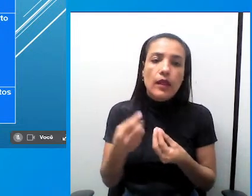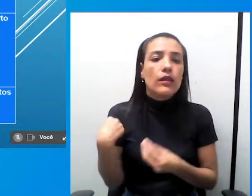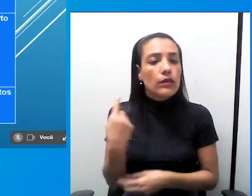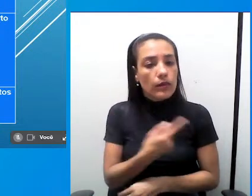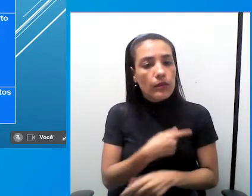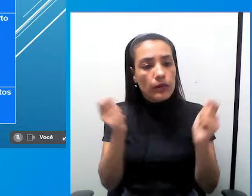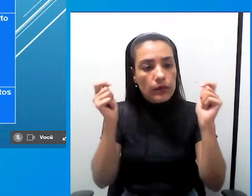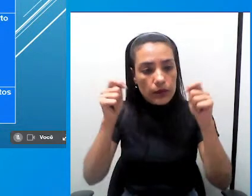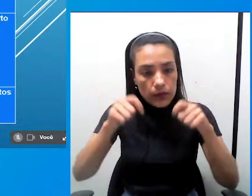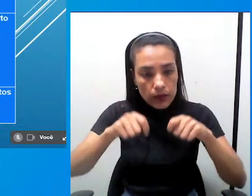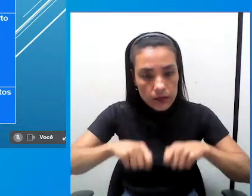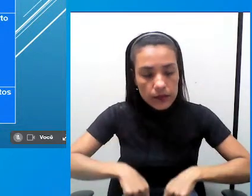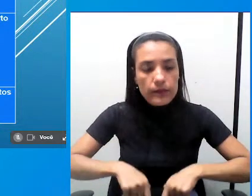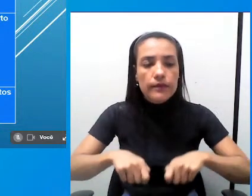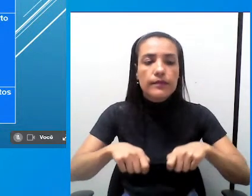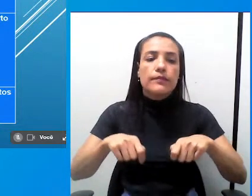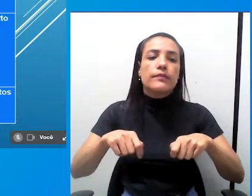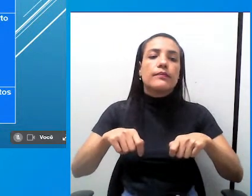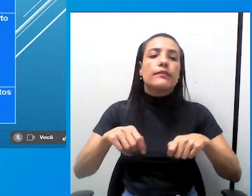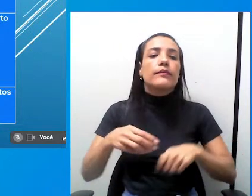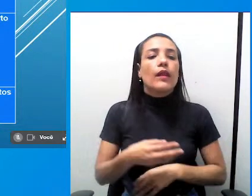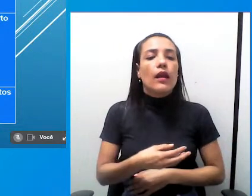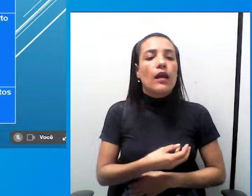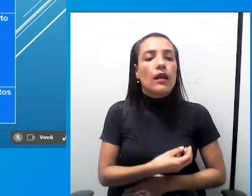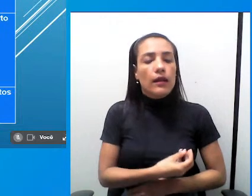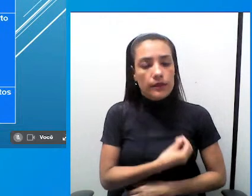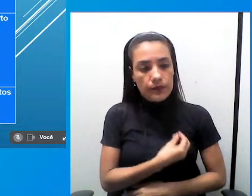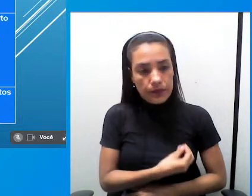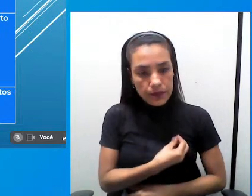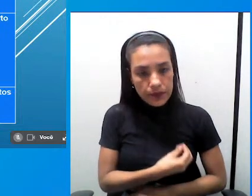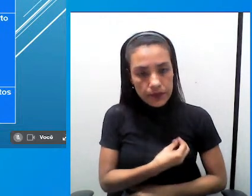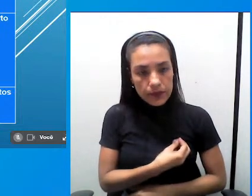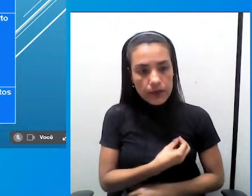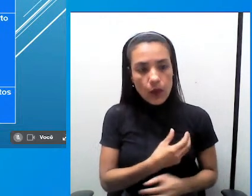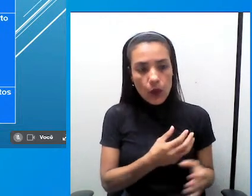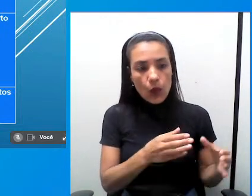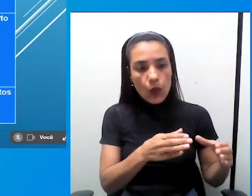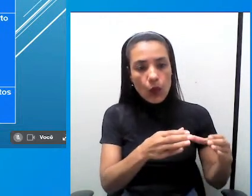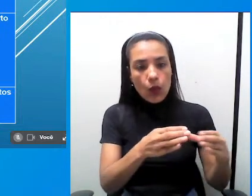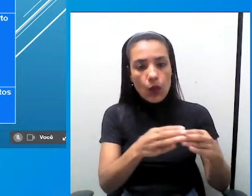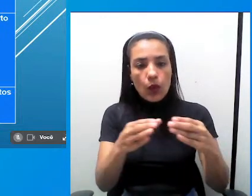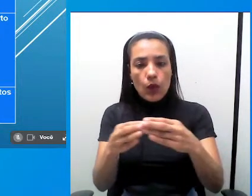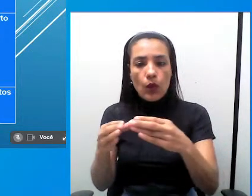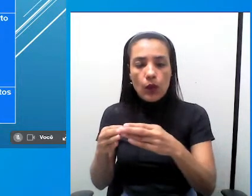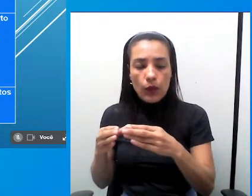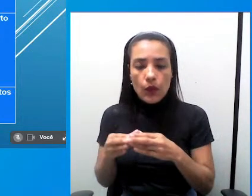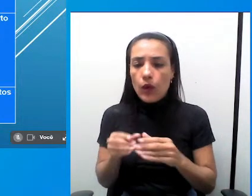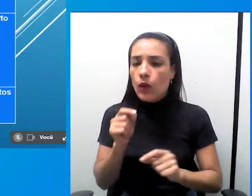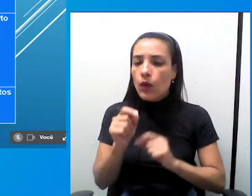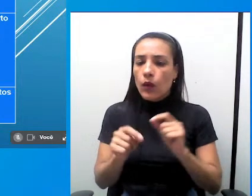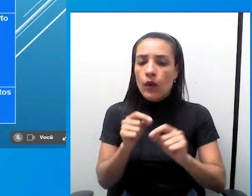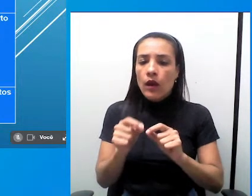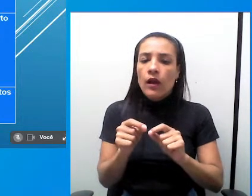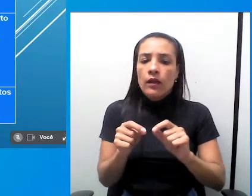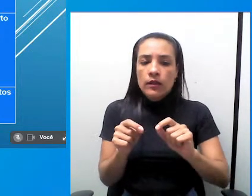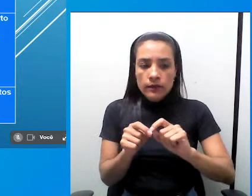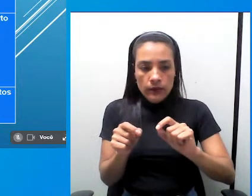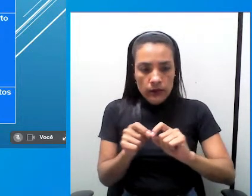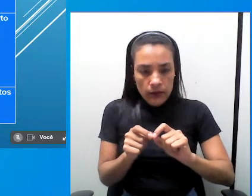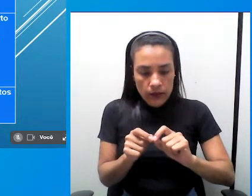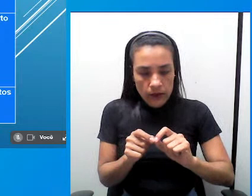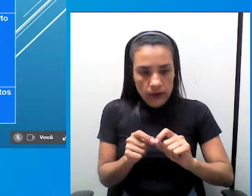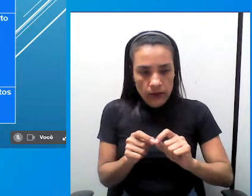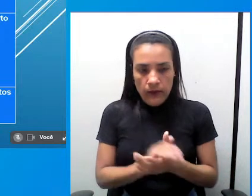fazer correções de rota e também para participar a todos os grupos, o que que nós fizemos, o que que foi executado naquele